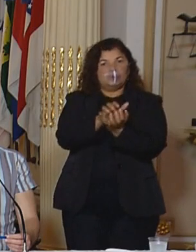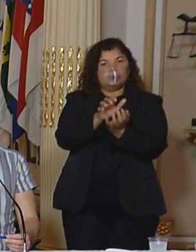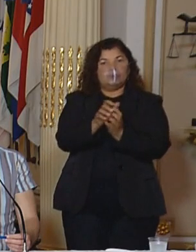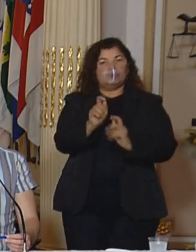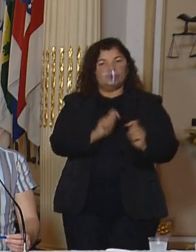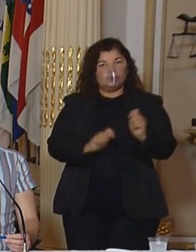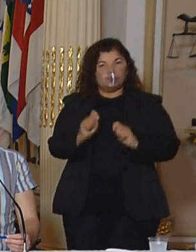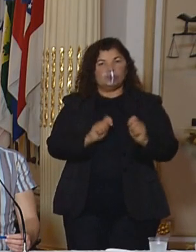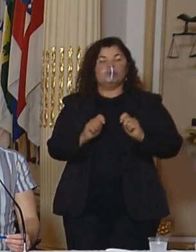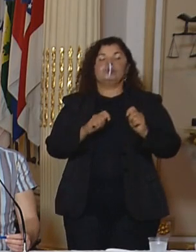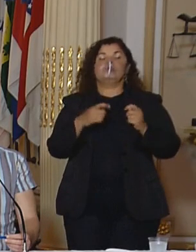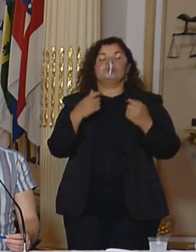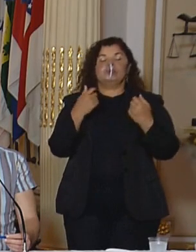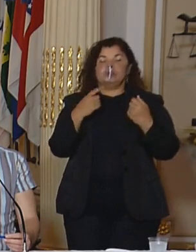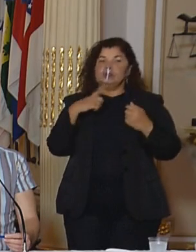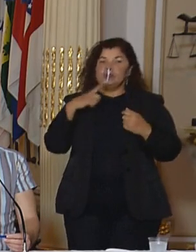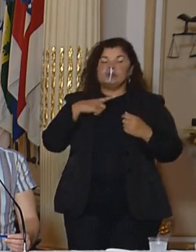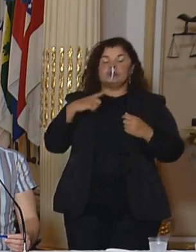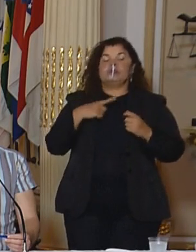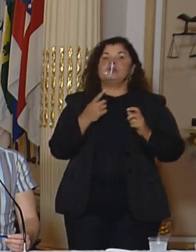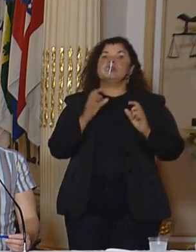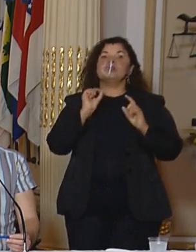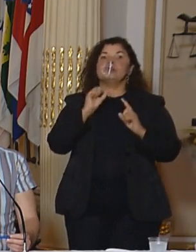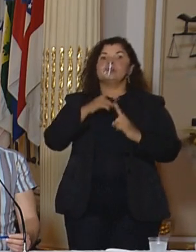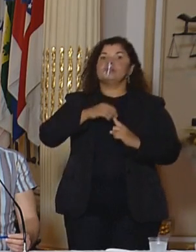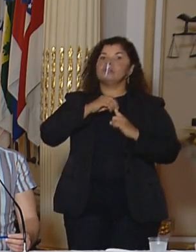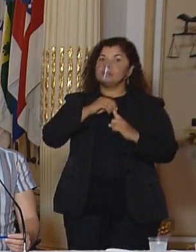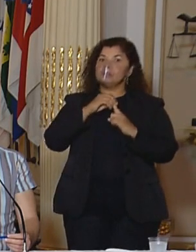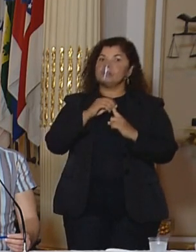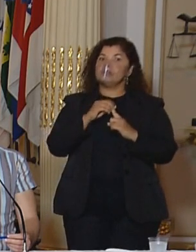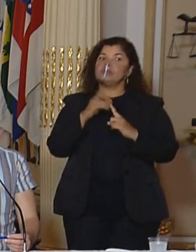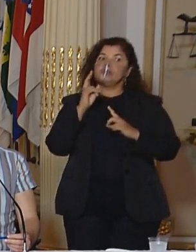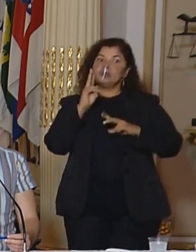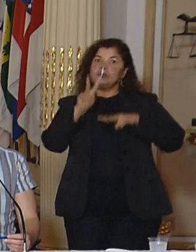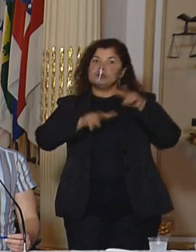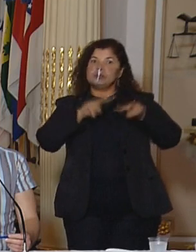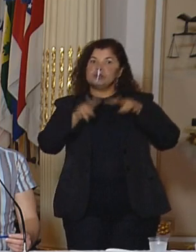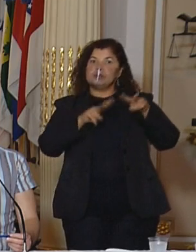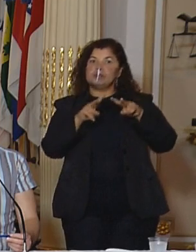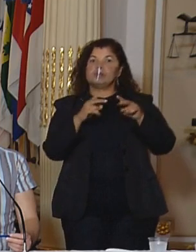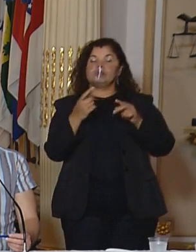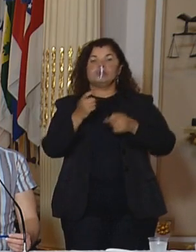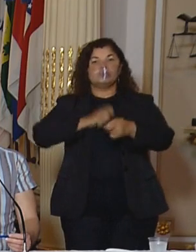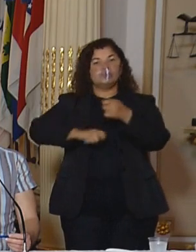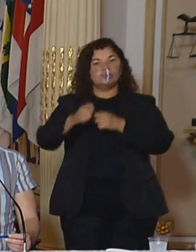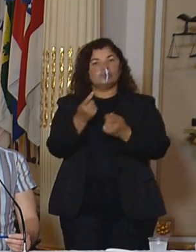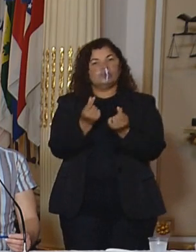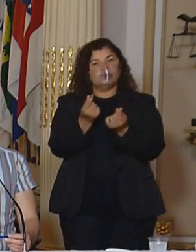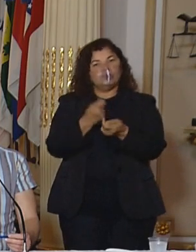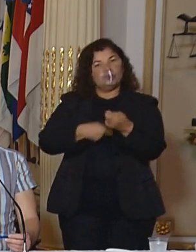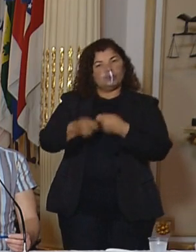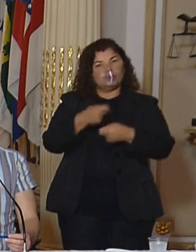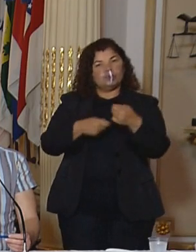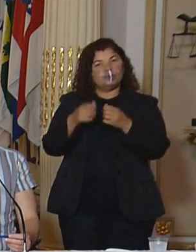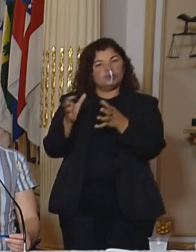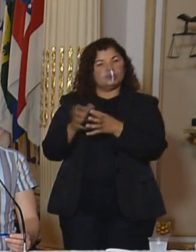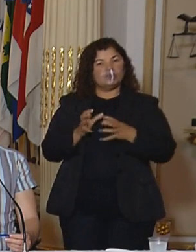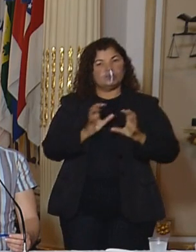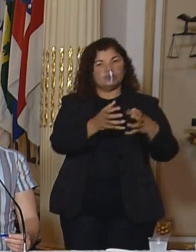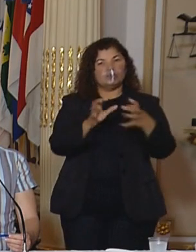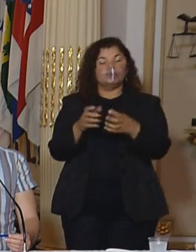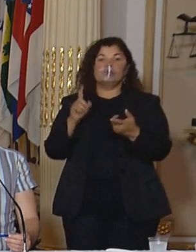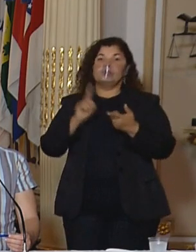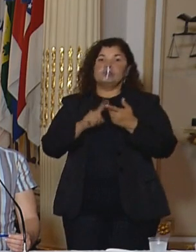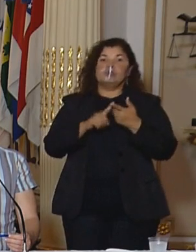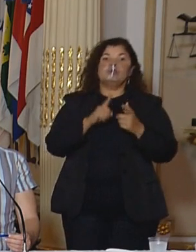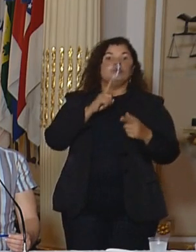em conta a ciência, também consideramos prioritariamente a relevância socioeconômica dos setores e os riscos que o retorno